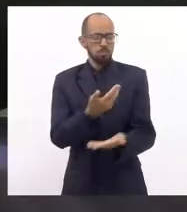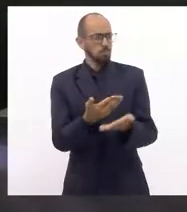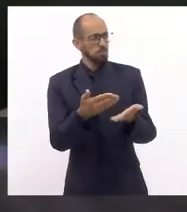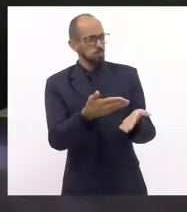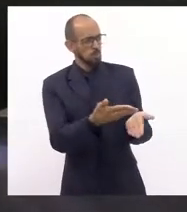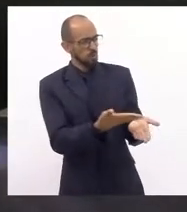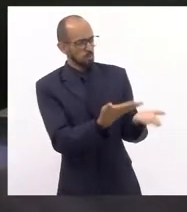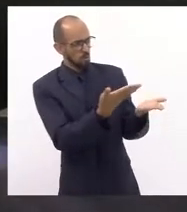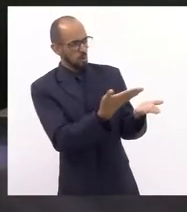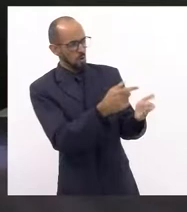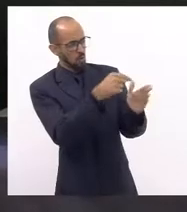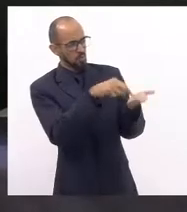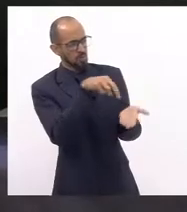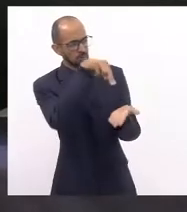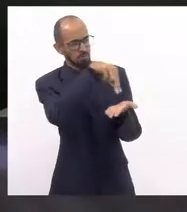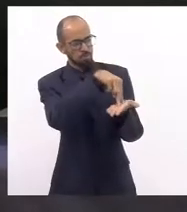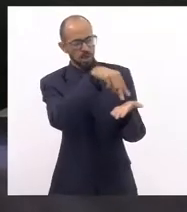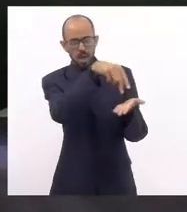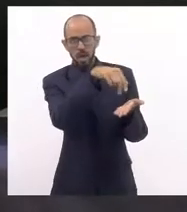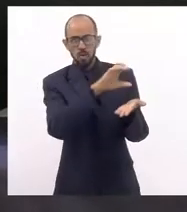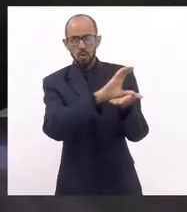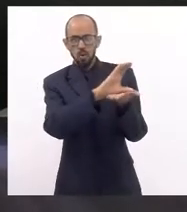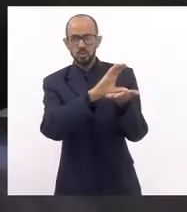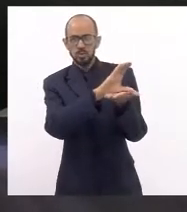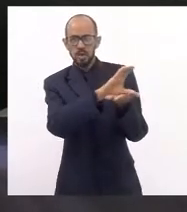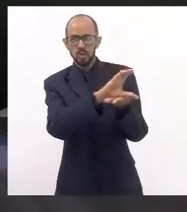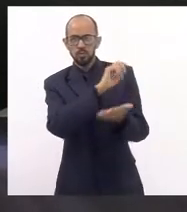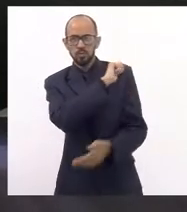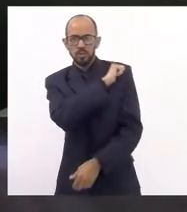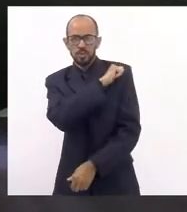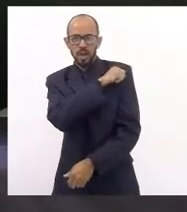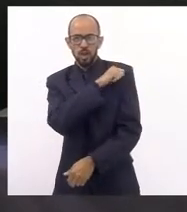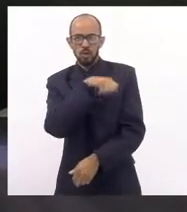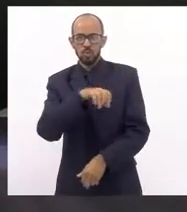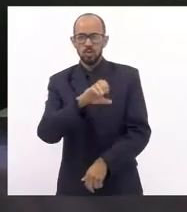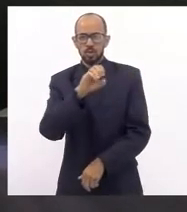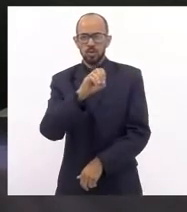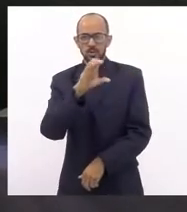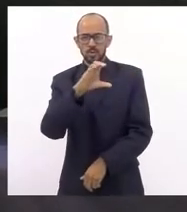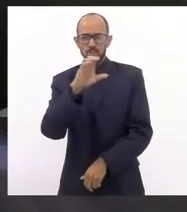pé, conselho da UCB Interreligioso. Por favor.